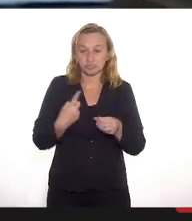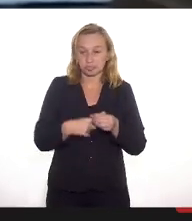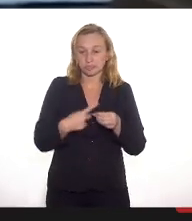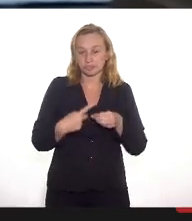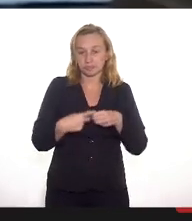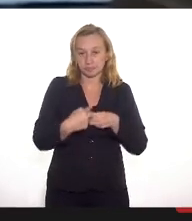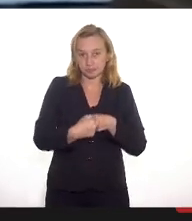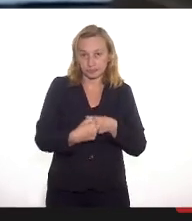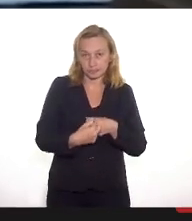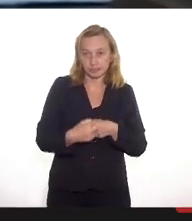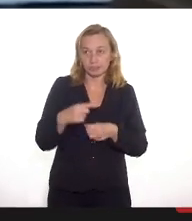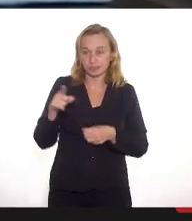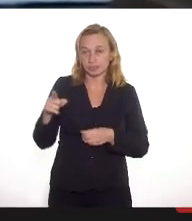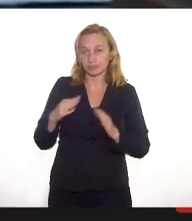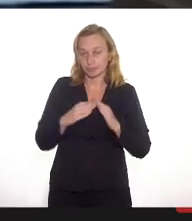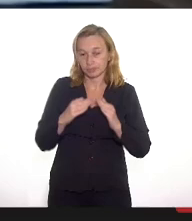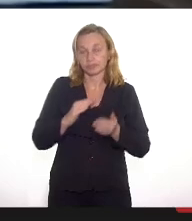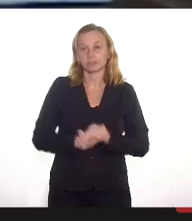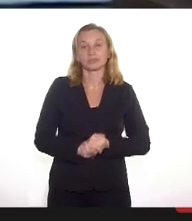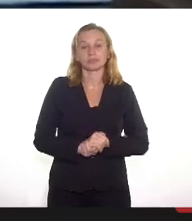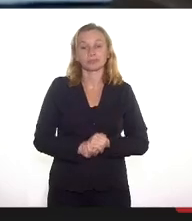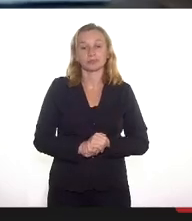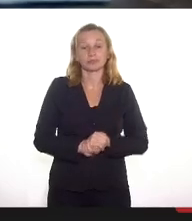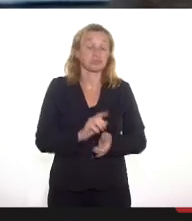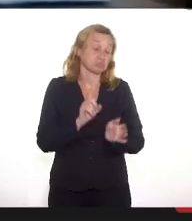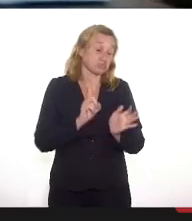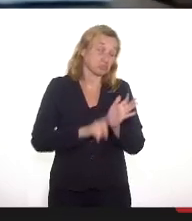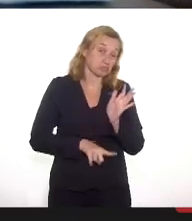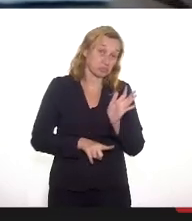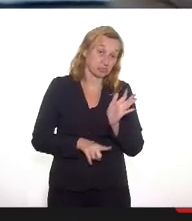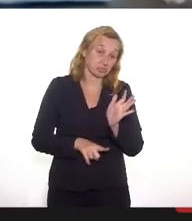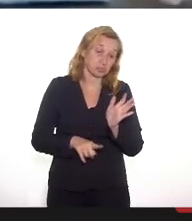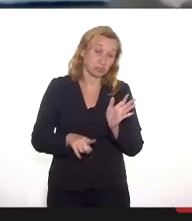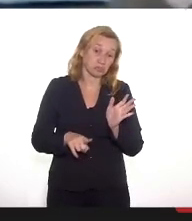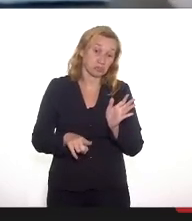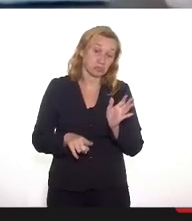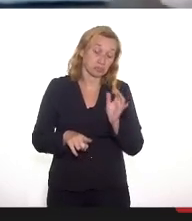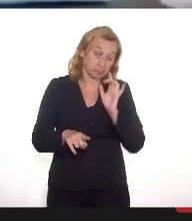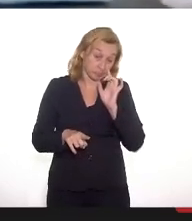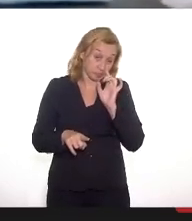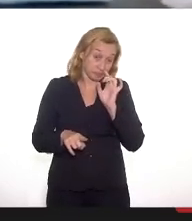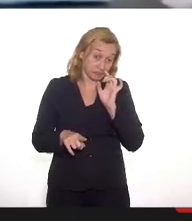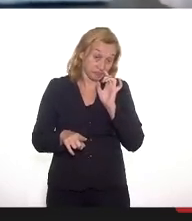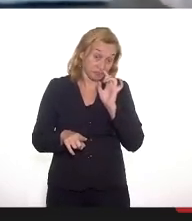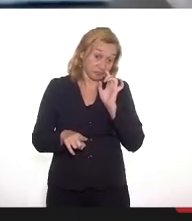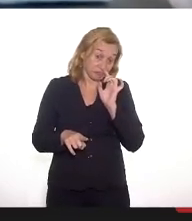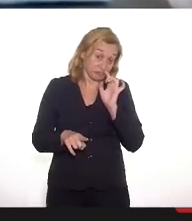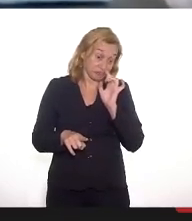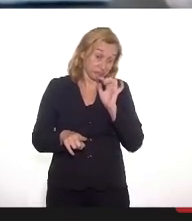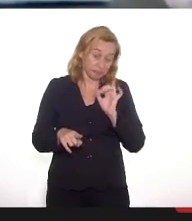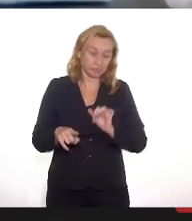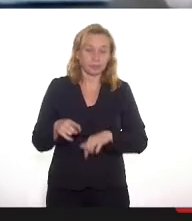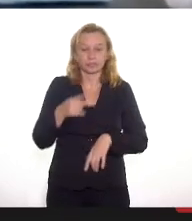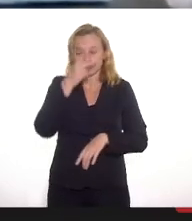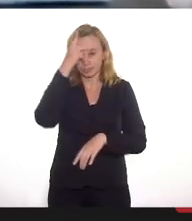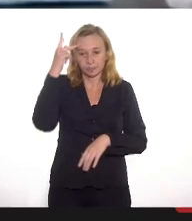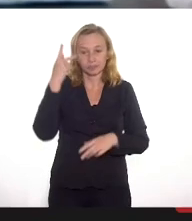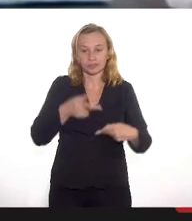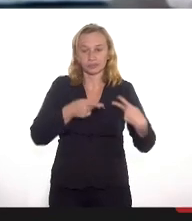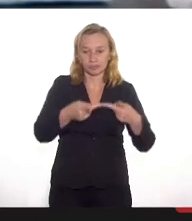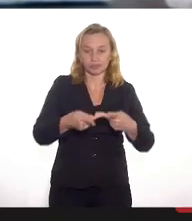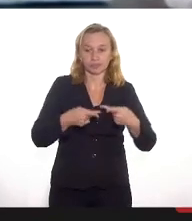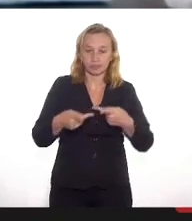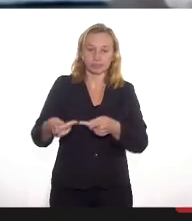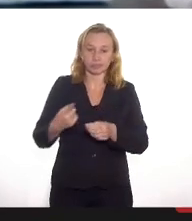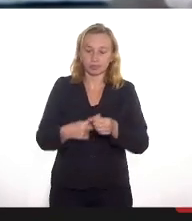município que ela aquela grande dia diminui o risco da que a gente tava vendo as pessoas ele está migrando de município município